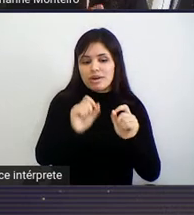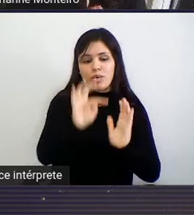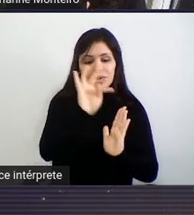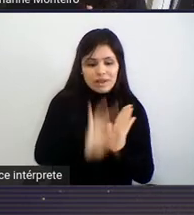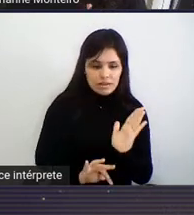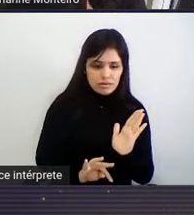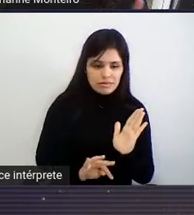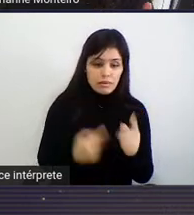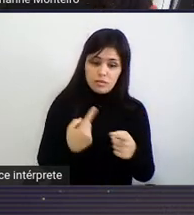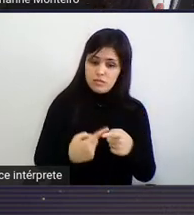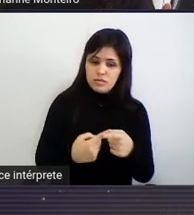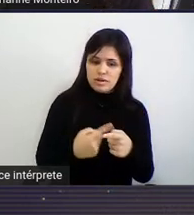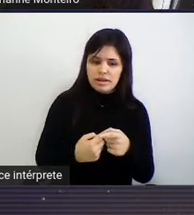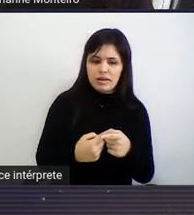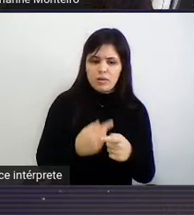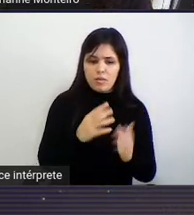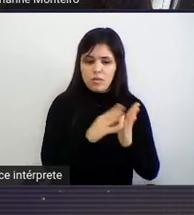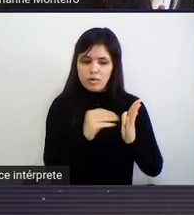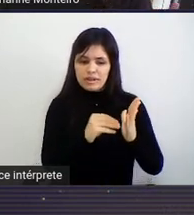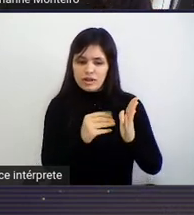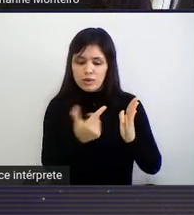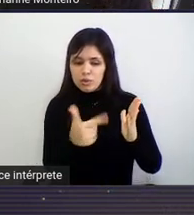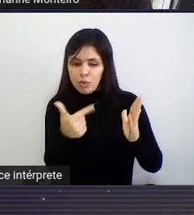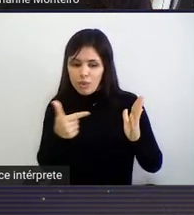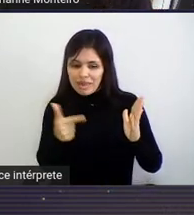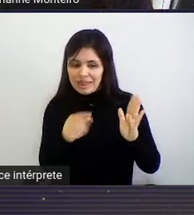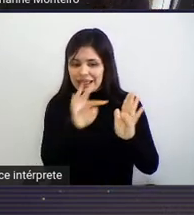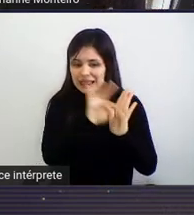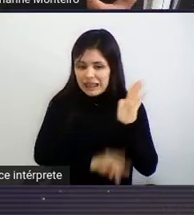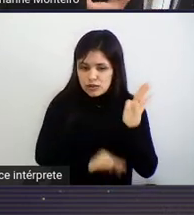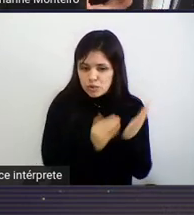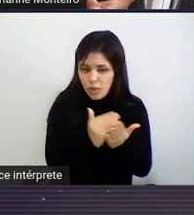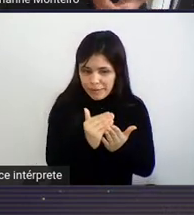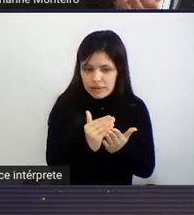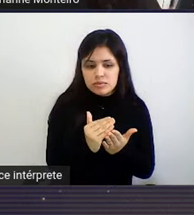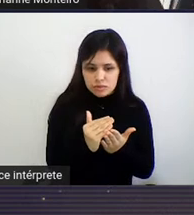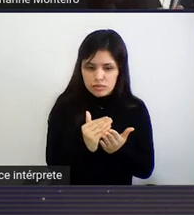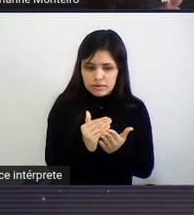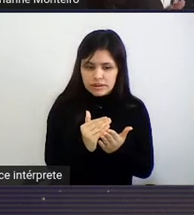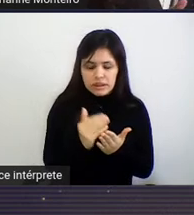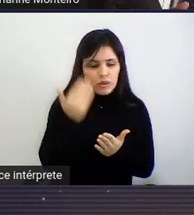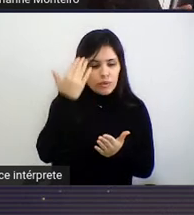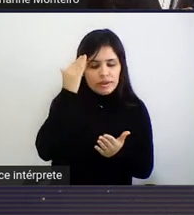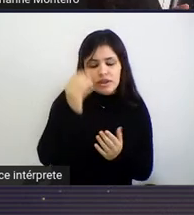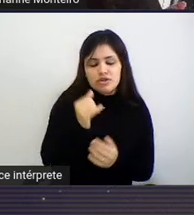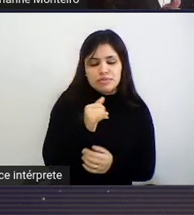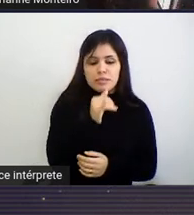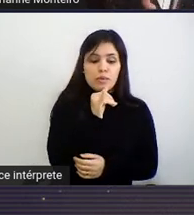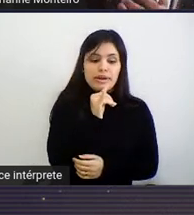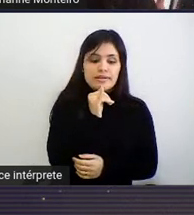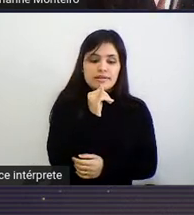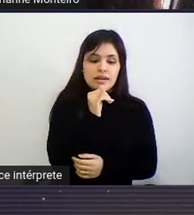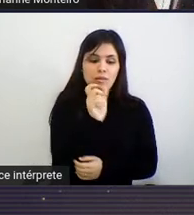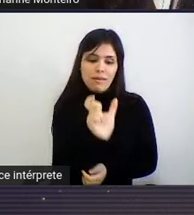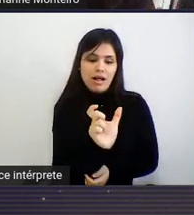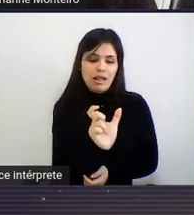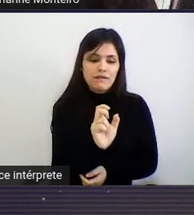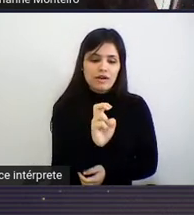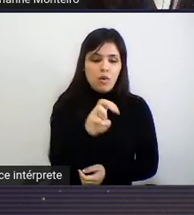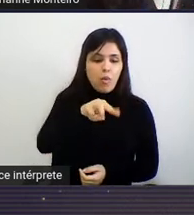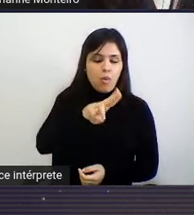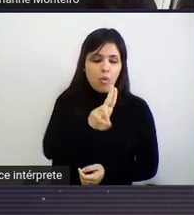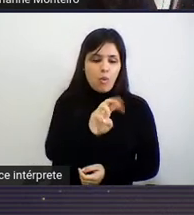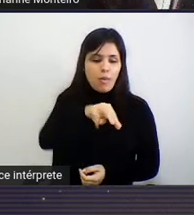não recebe o texto como entrada. Ele não entende a palavra uma. É necessário criar